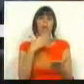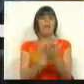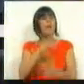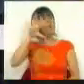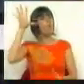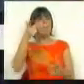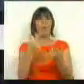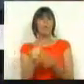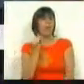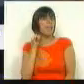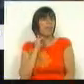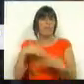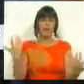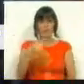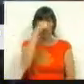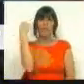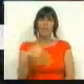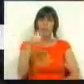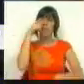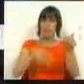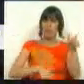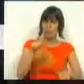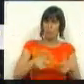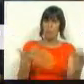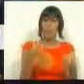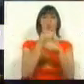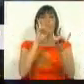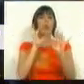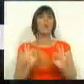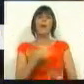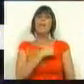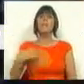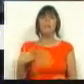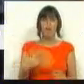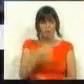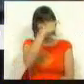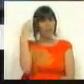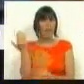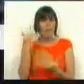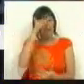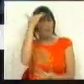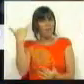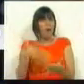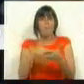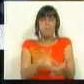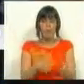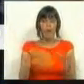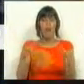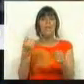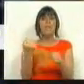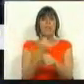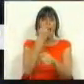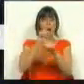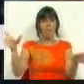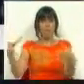um país mais indiferente às dificuldades das pessoas porque os cuidados de saúde ficam mais difíceis e porque a concentração dos